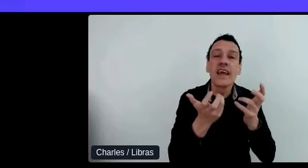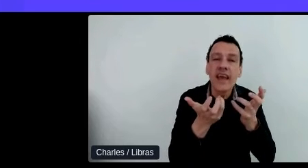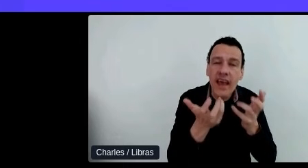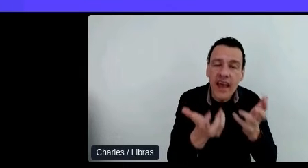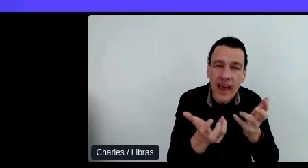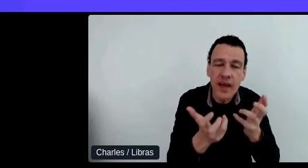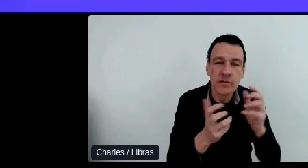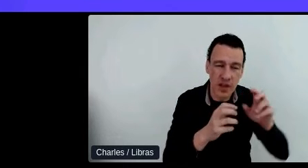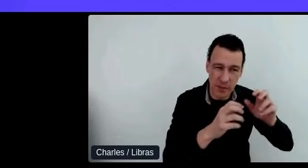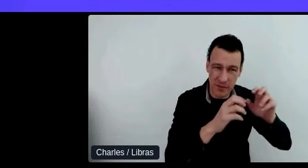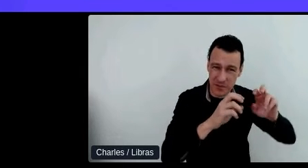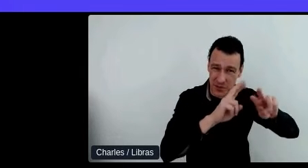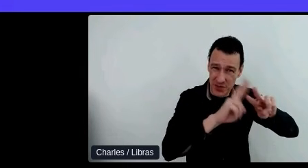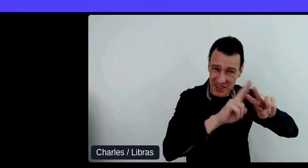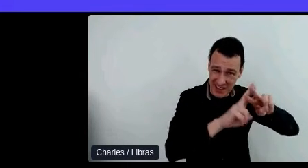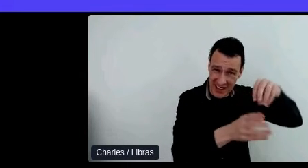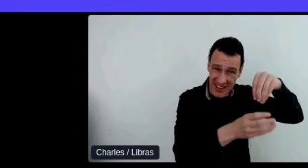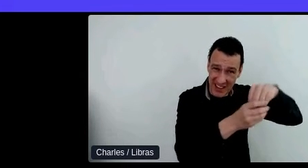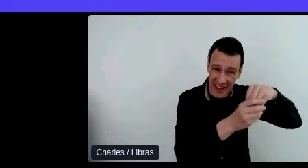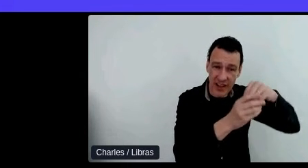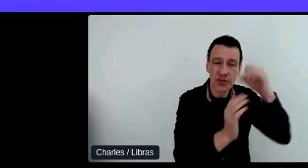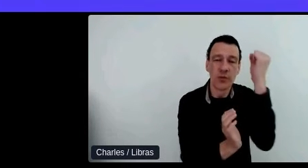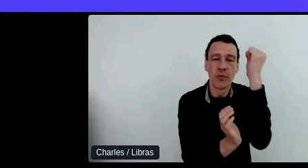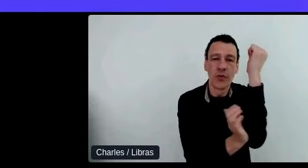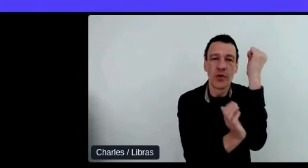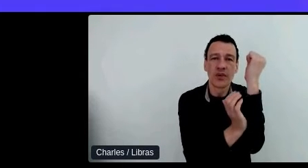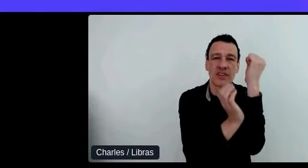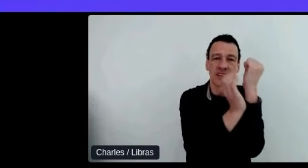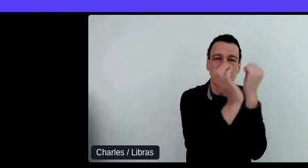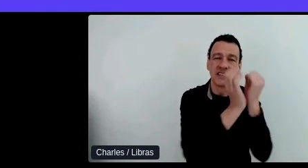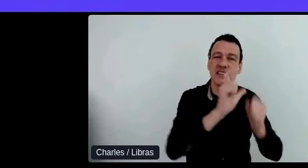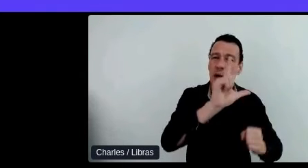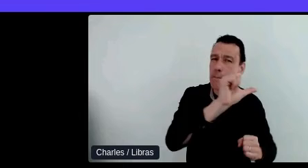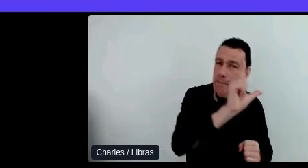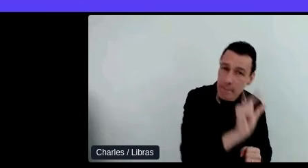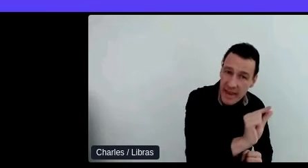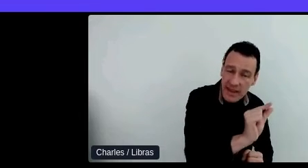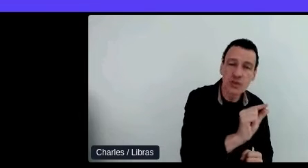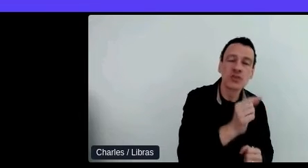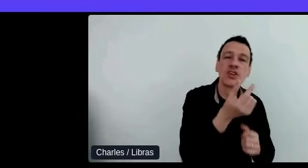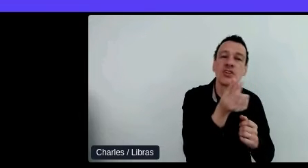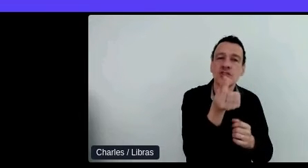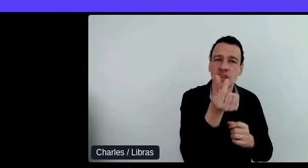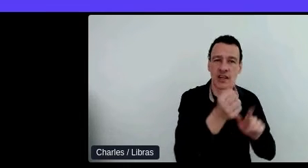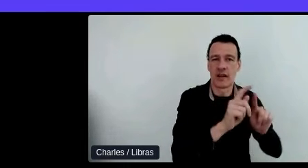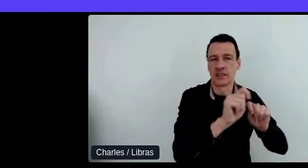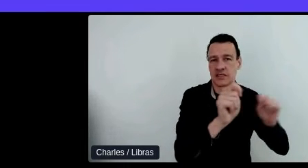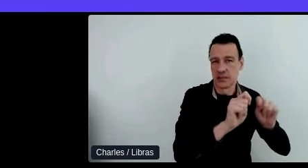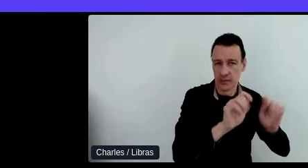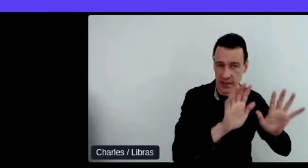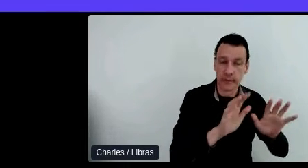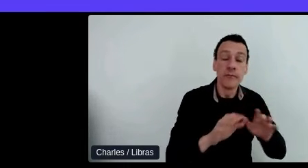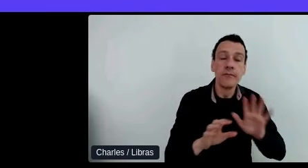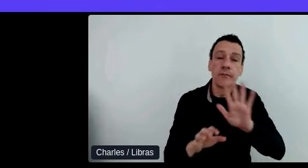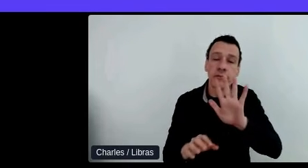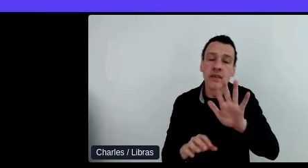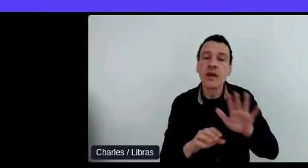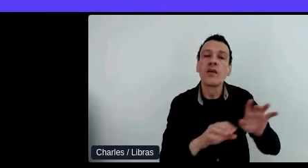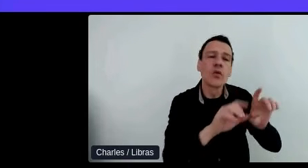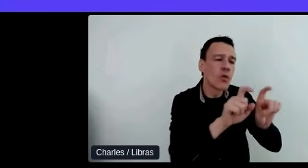sistema prisional e assim, dar menos gastos públicos. E o que essa máquina fazia?